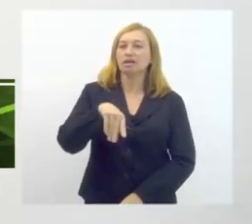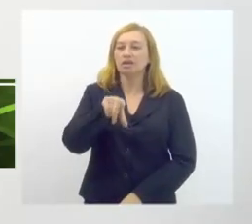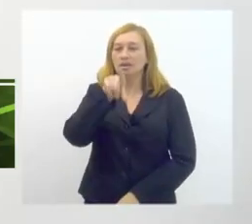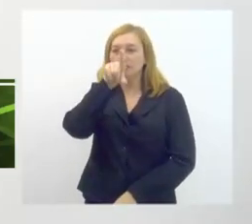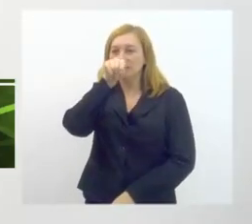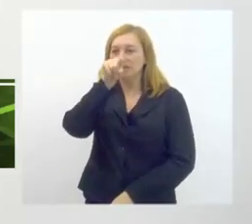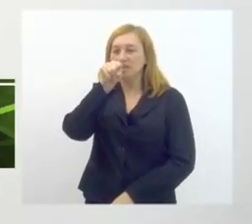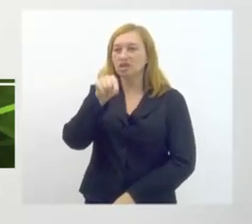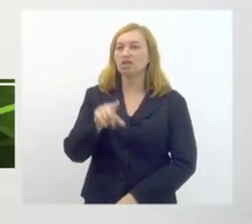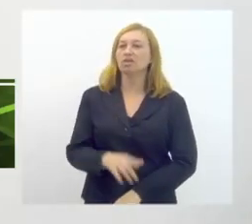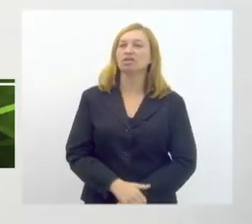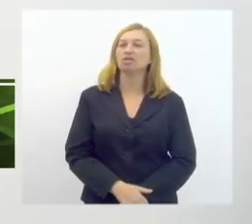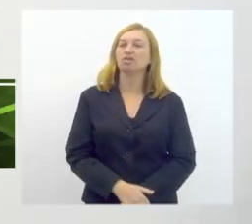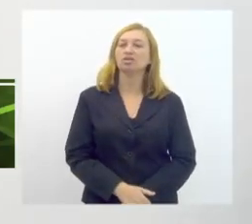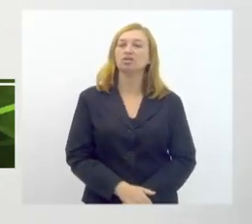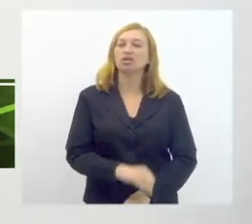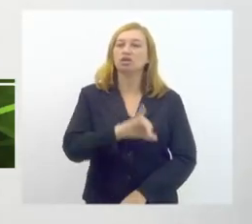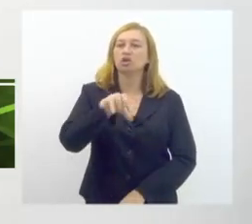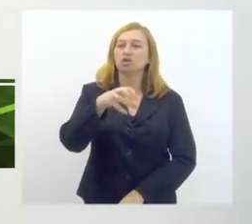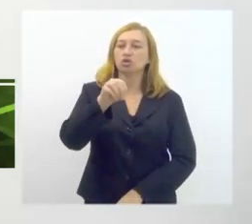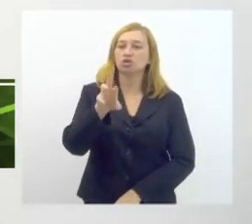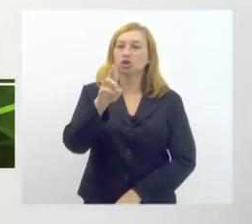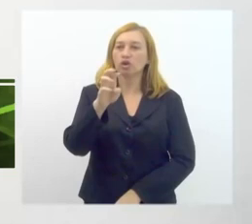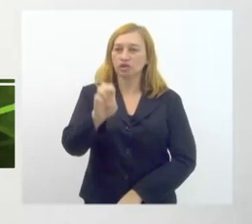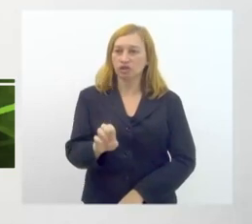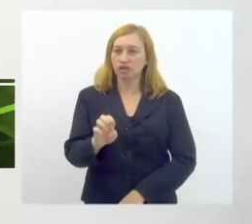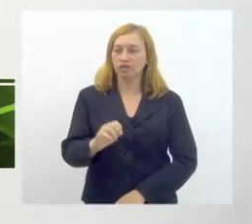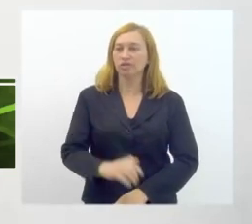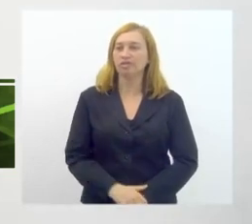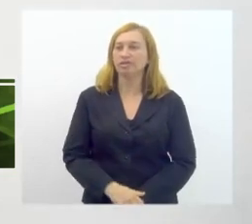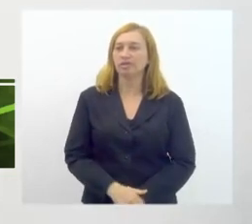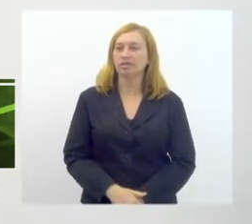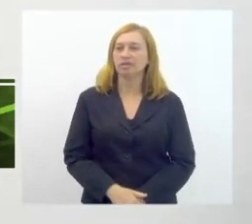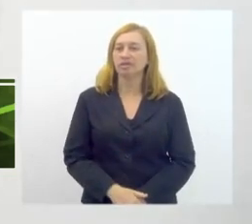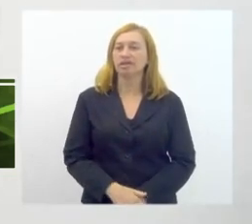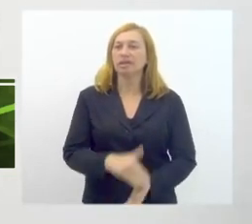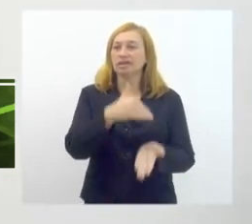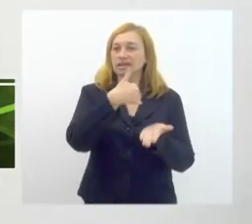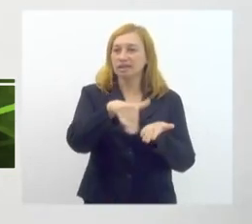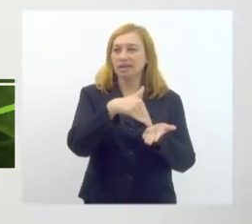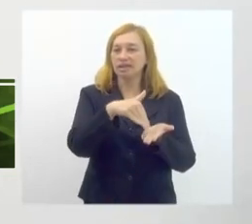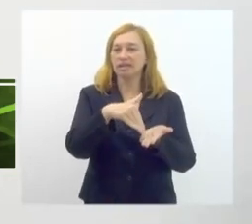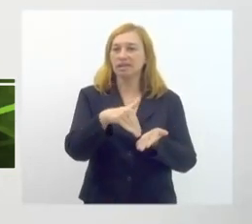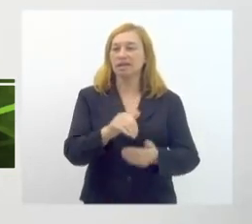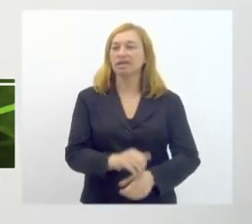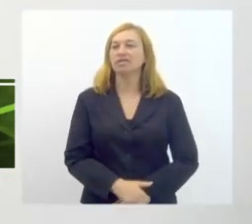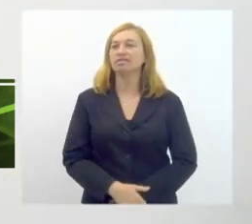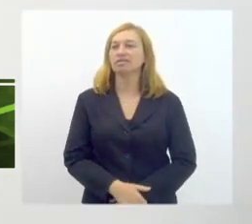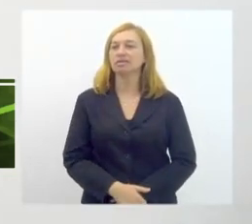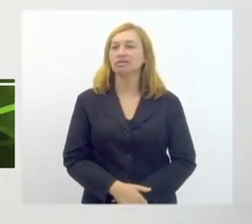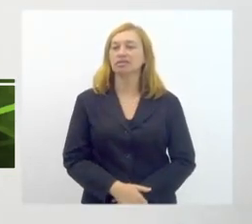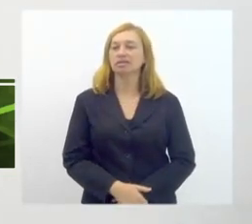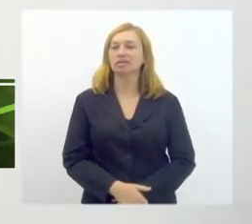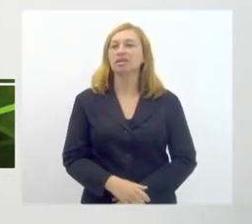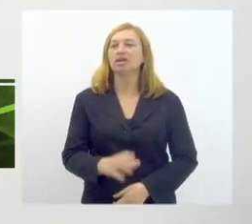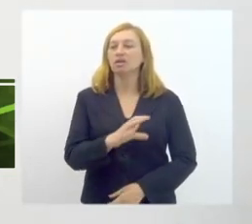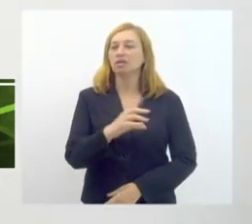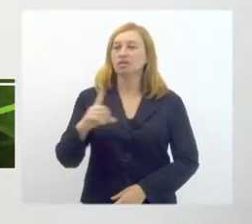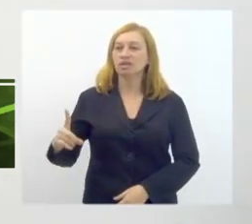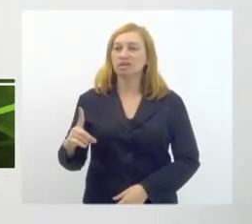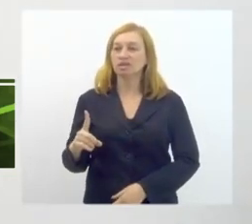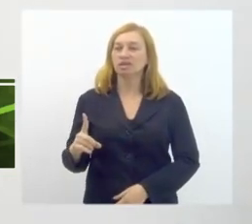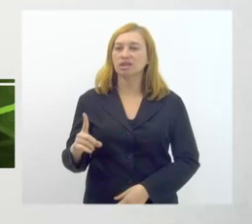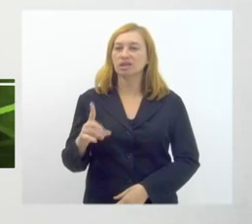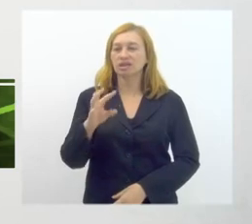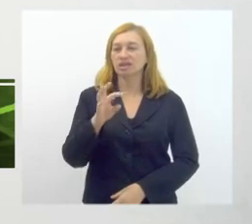Jorge Lúcio Ferreira Miranda, faço a palavra para a secretária executiva e coordenadora da Câmara